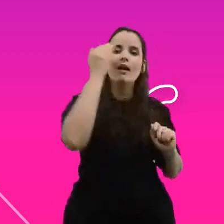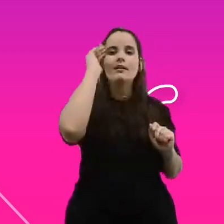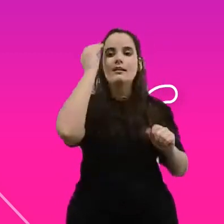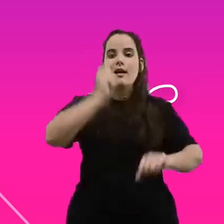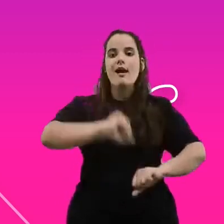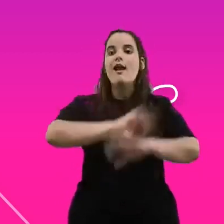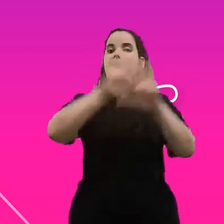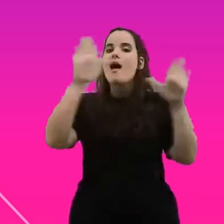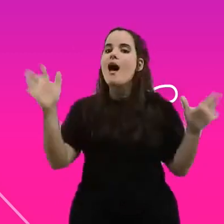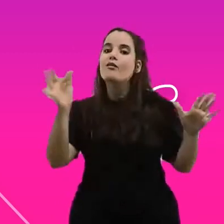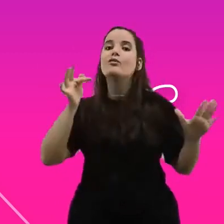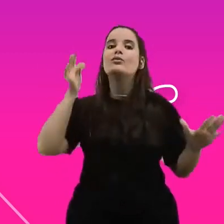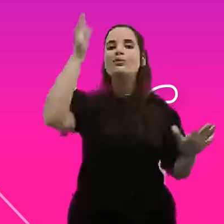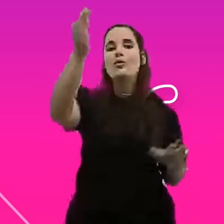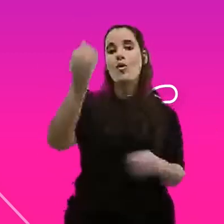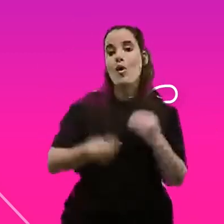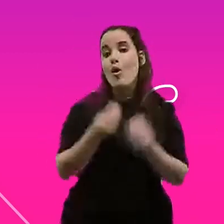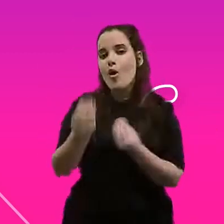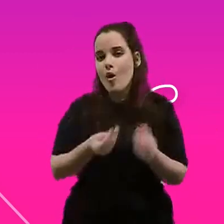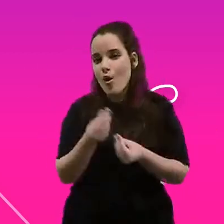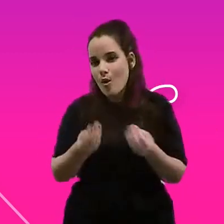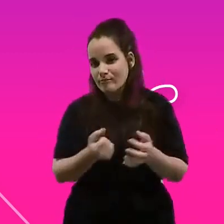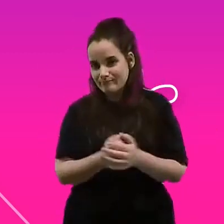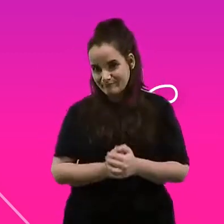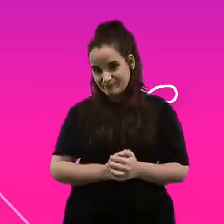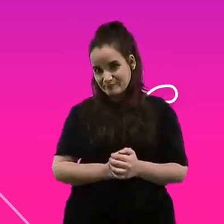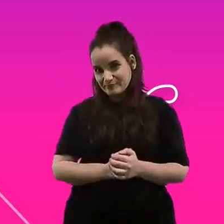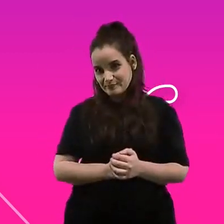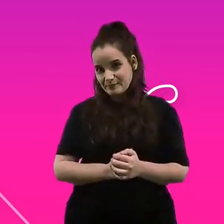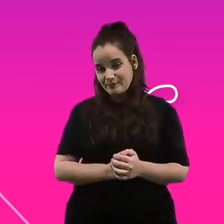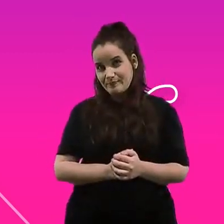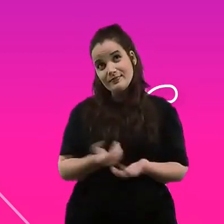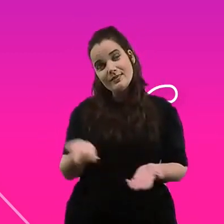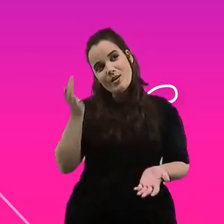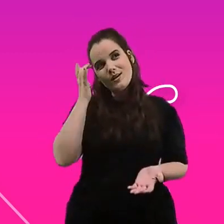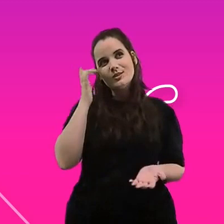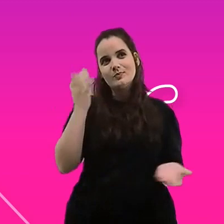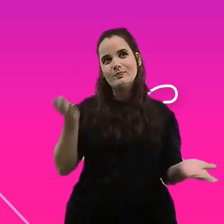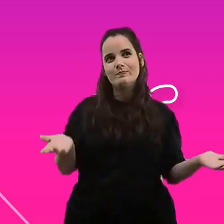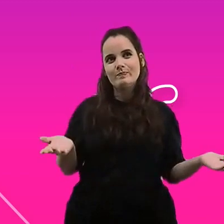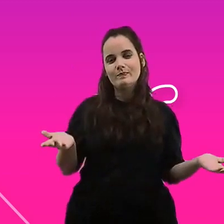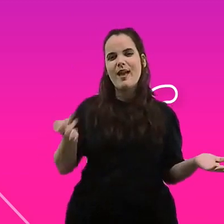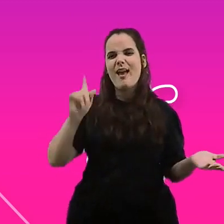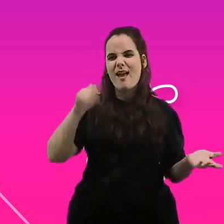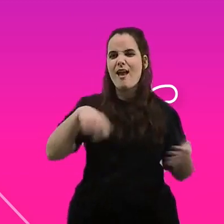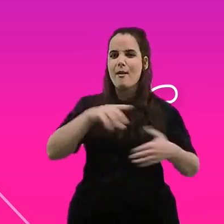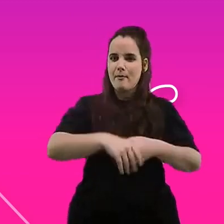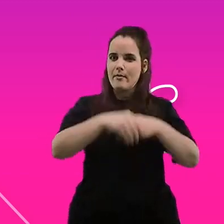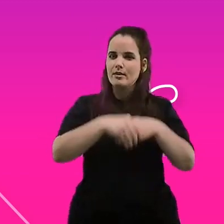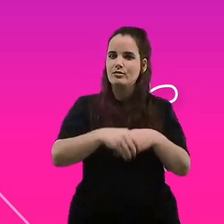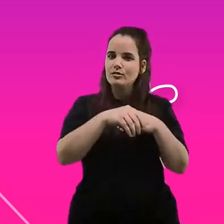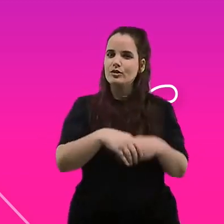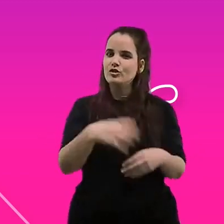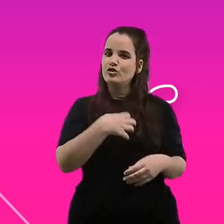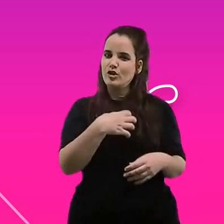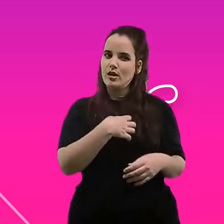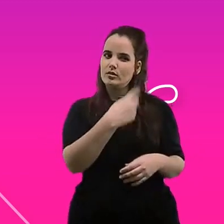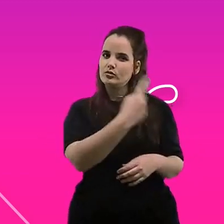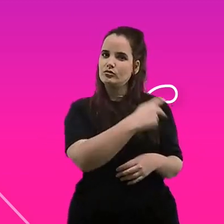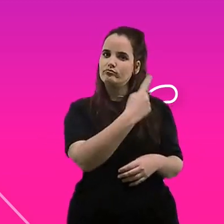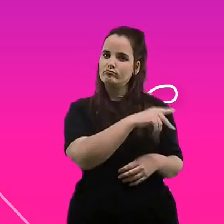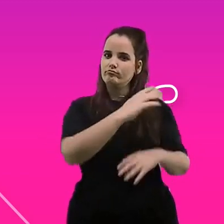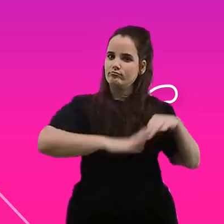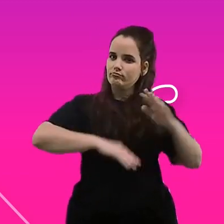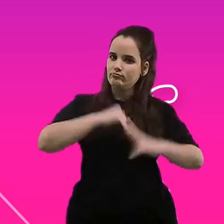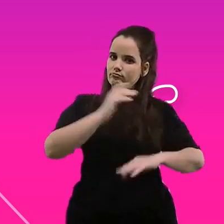nesses dados. Então, acho que eu daria essa, foi a principal, acho que, diferencial do Mercado Livre num momento tão difícil, foi que, na